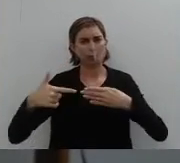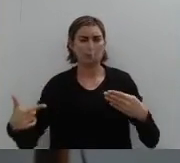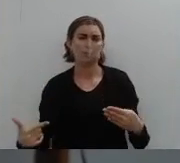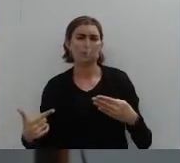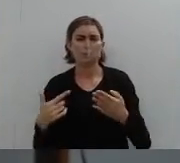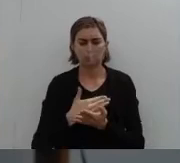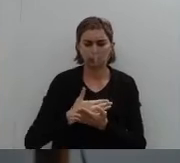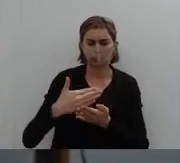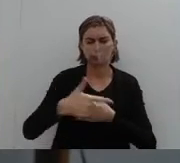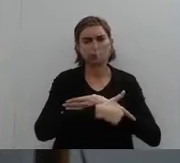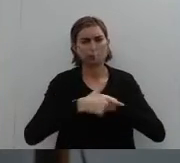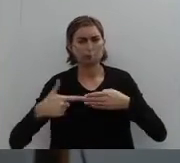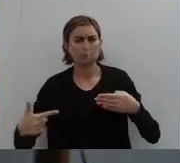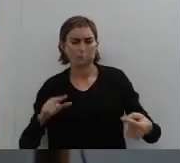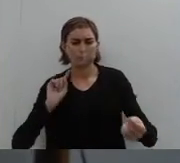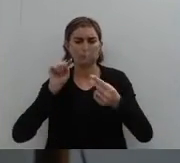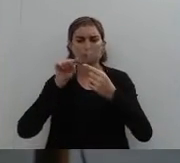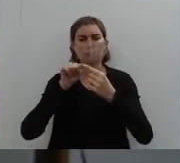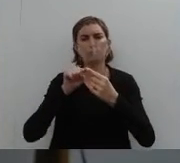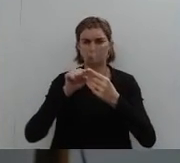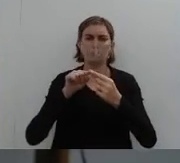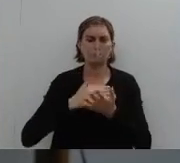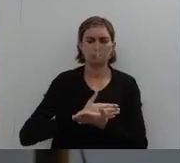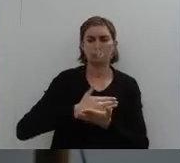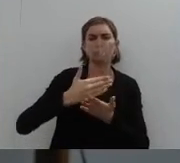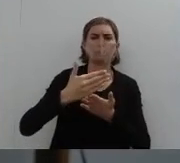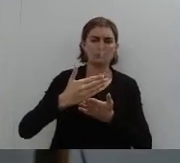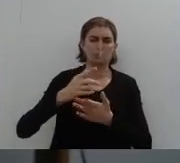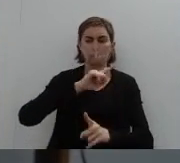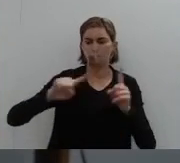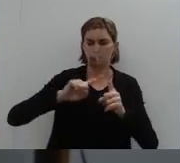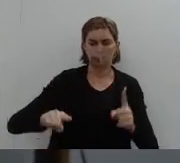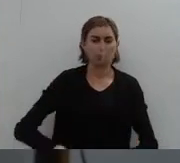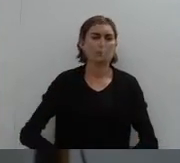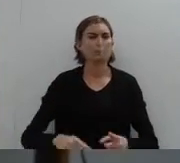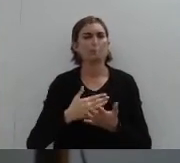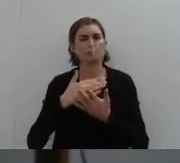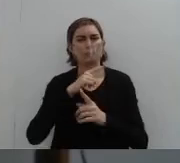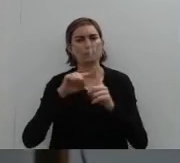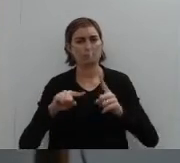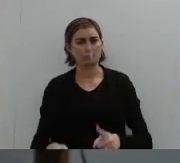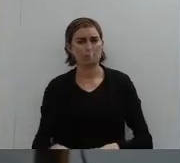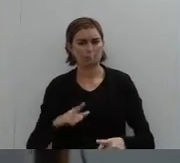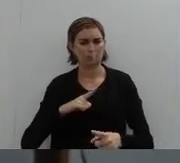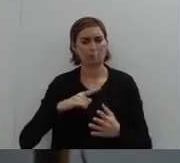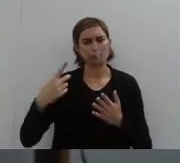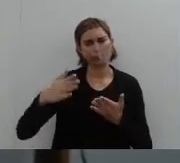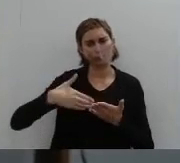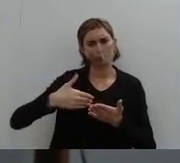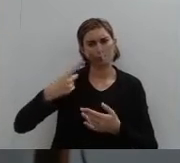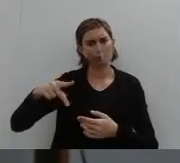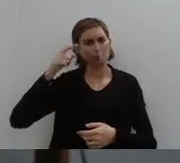o início da moralidade está ligada ao início da proibição. Tanto que tem um livro dele,